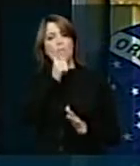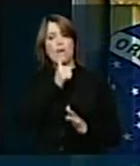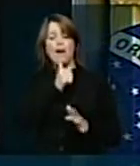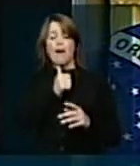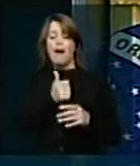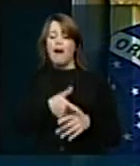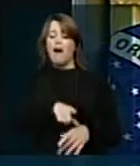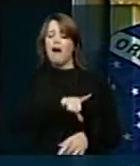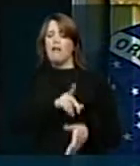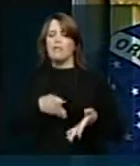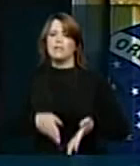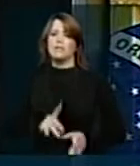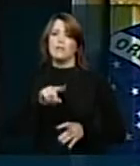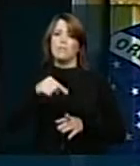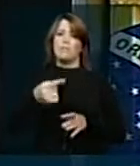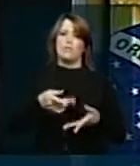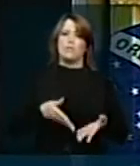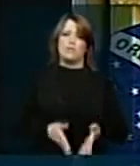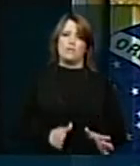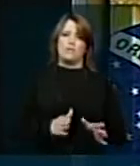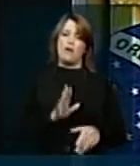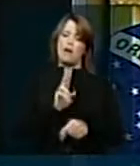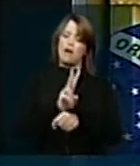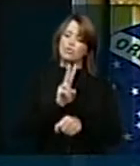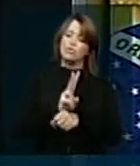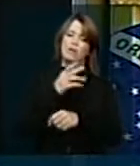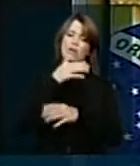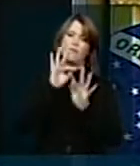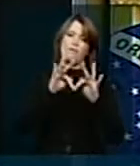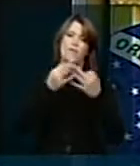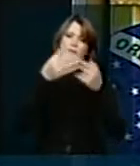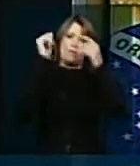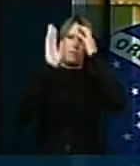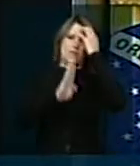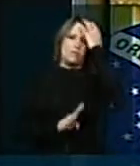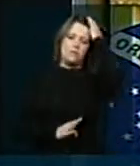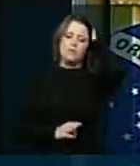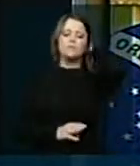pós-natal, beneficiando as famílias brasileiras